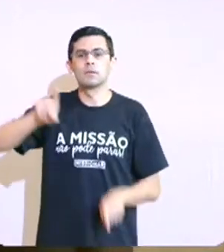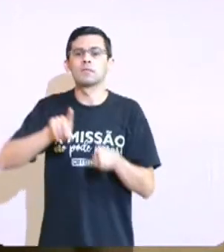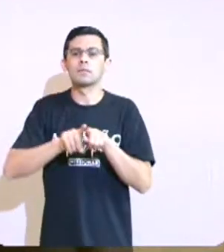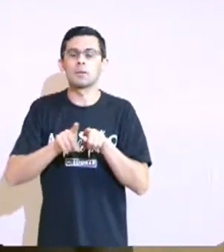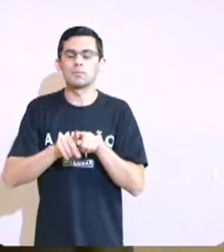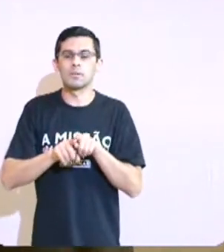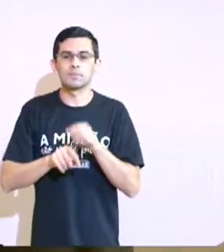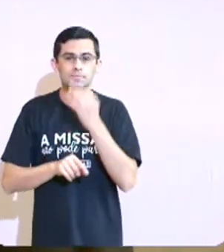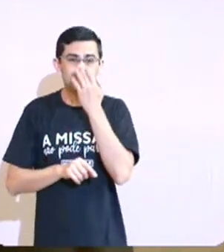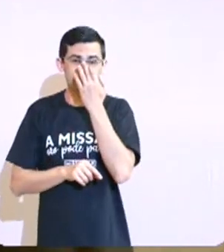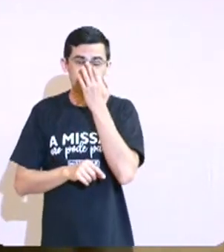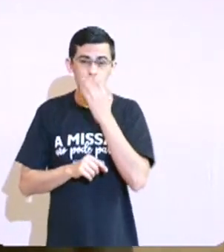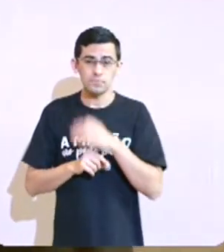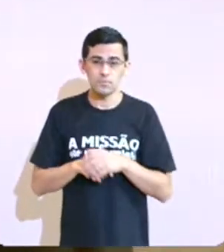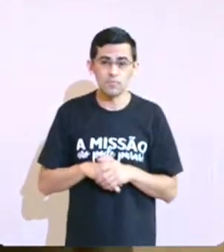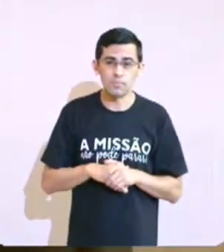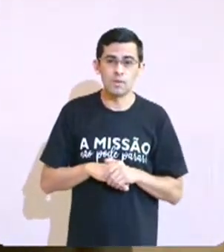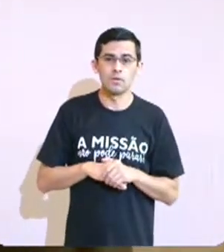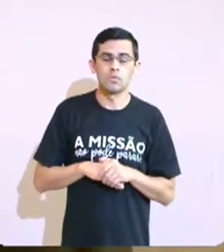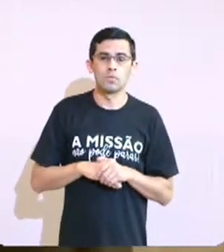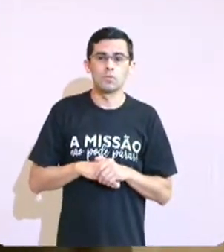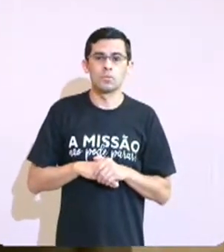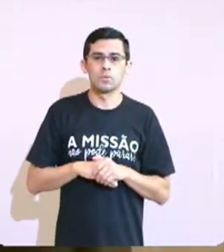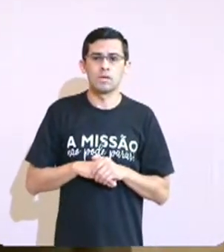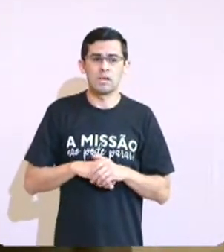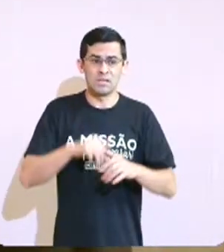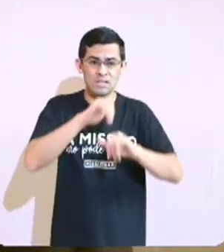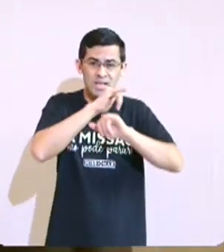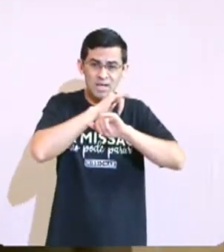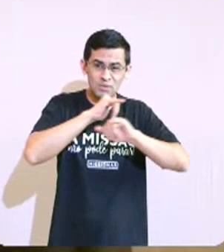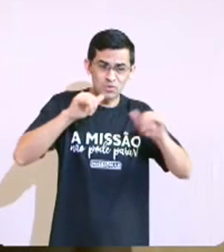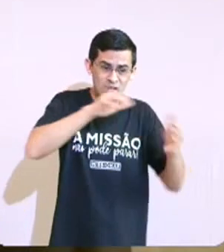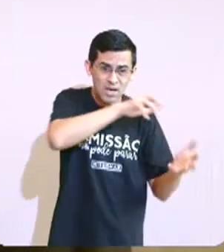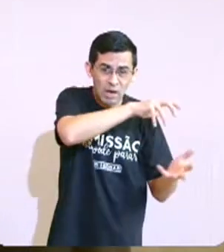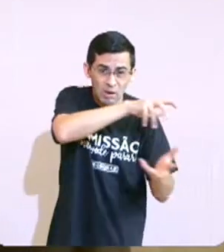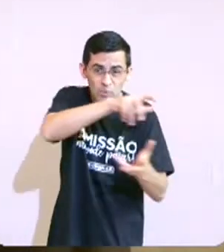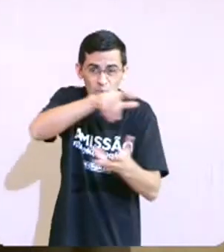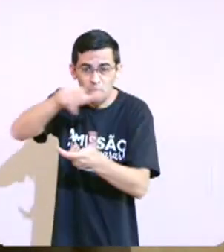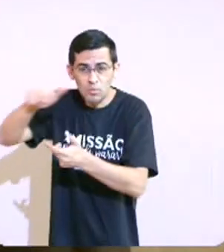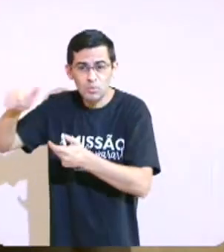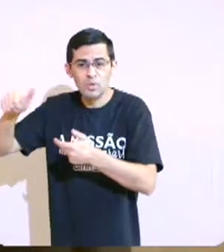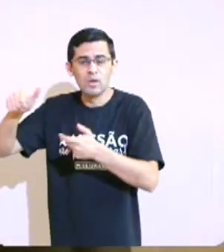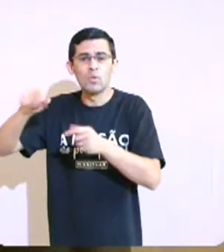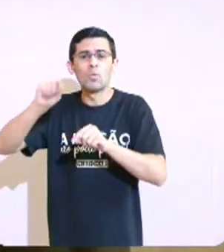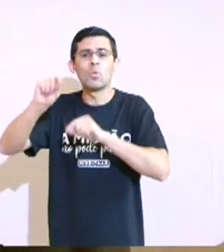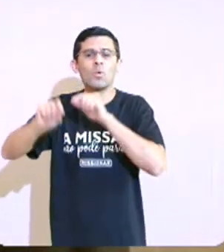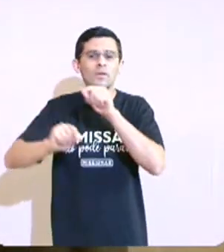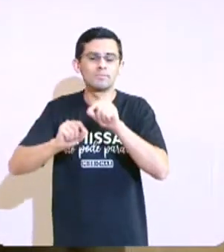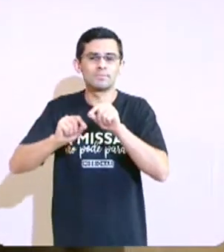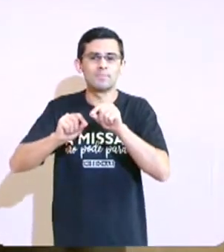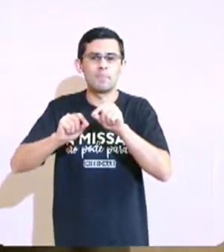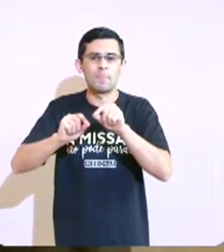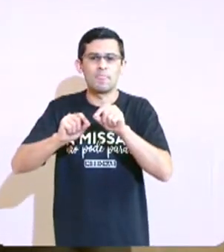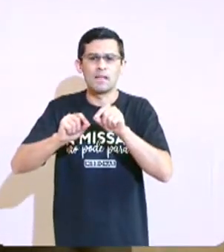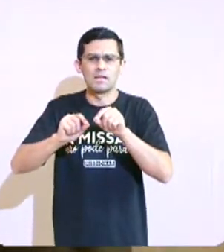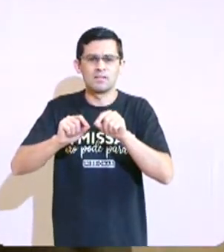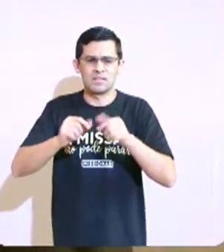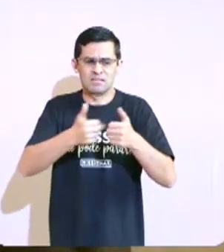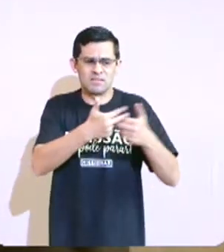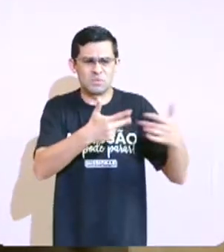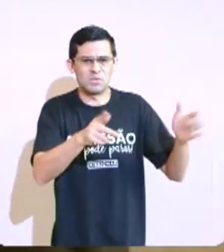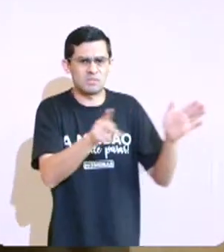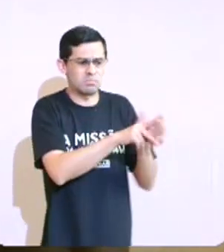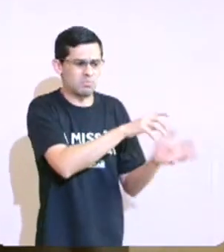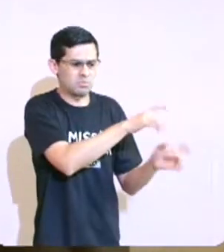Onde o ganhar o mundo se torna, e as coisas do mundo se tornam